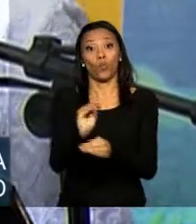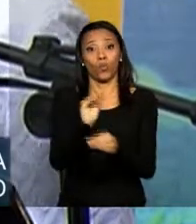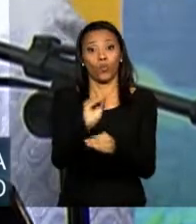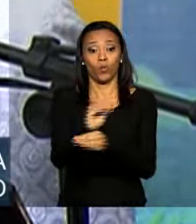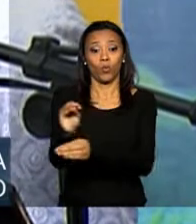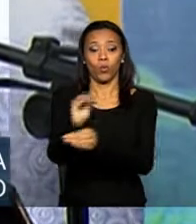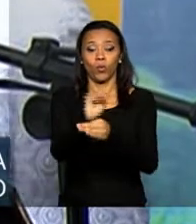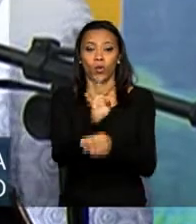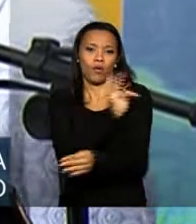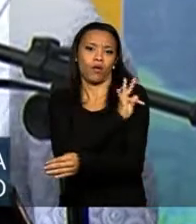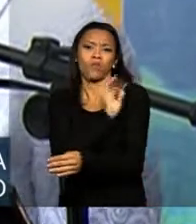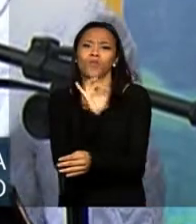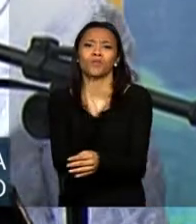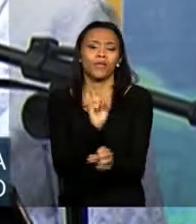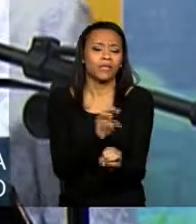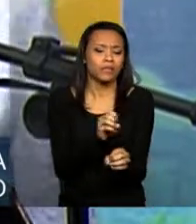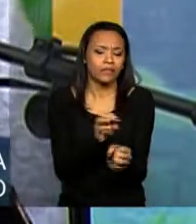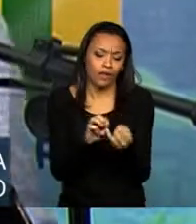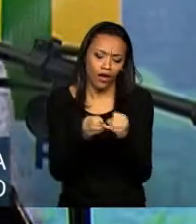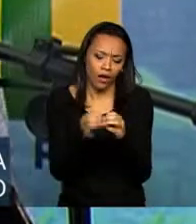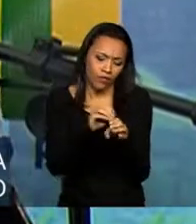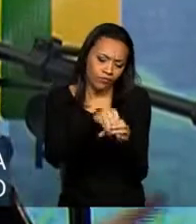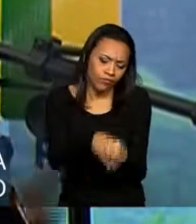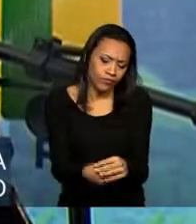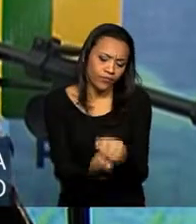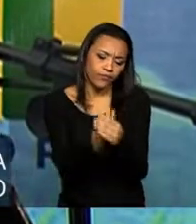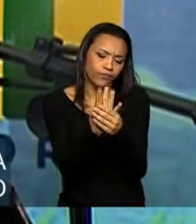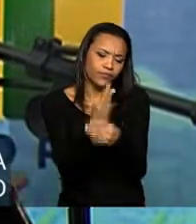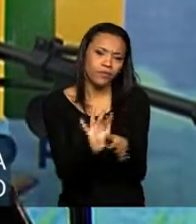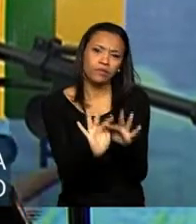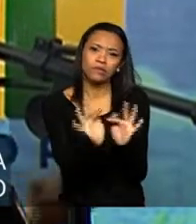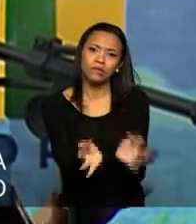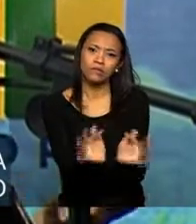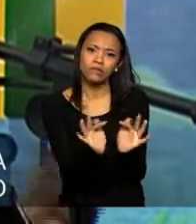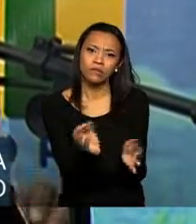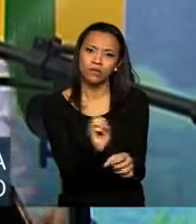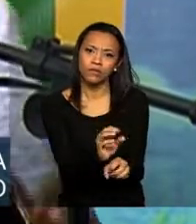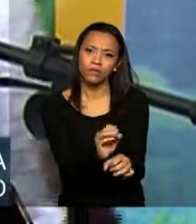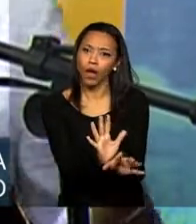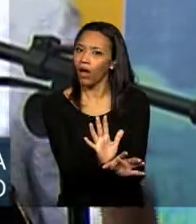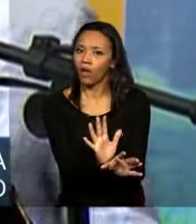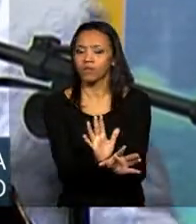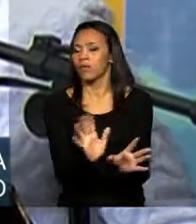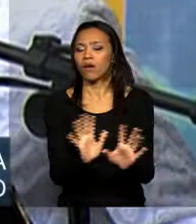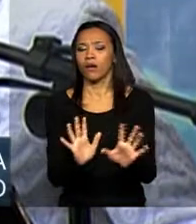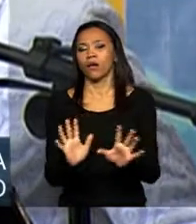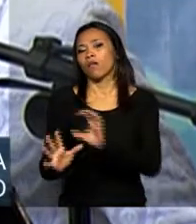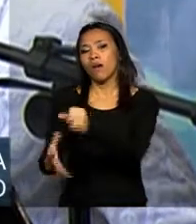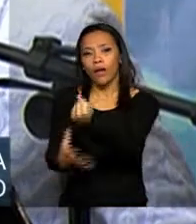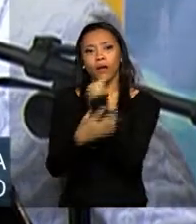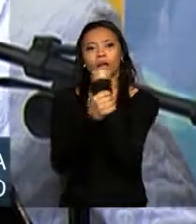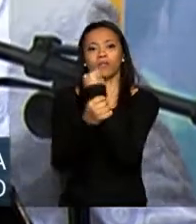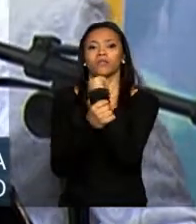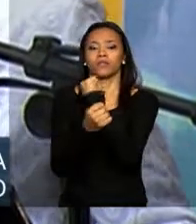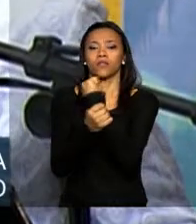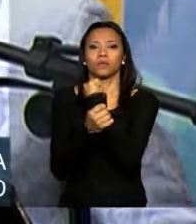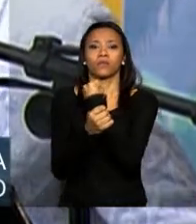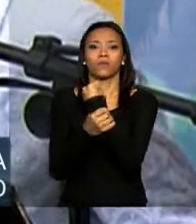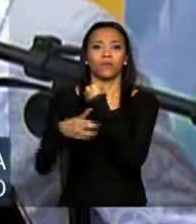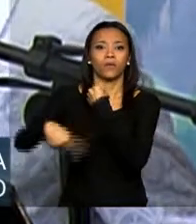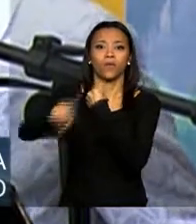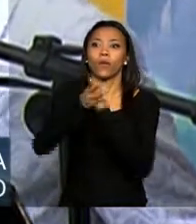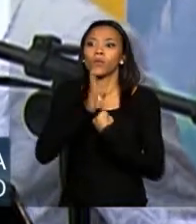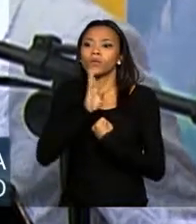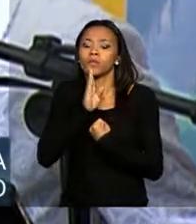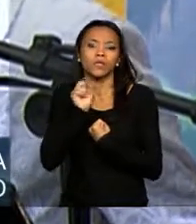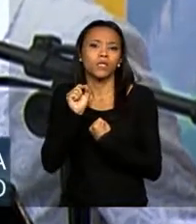ensinar a plantar é por exemplo garantir acesso a todos uma estrutura de